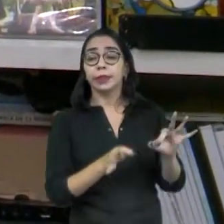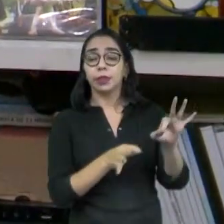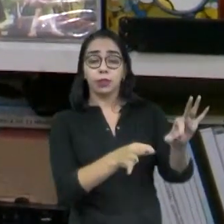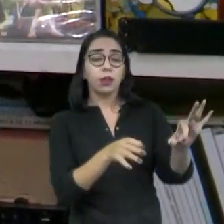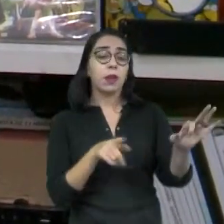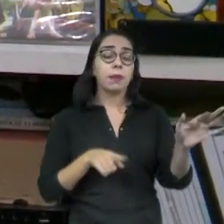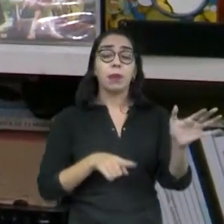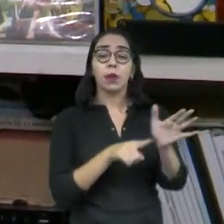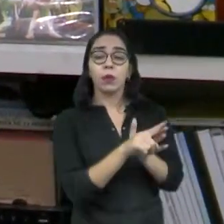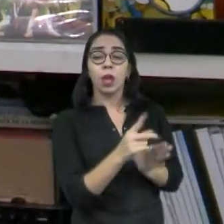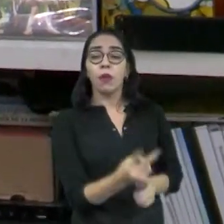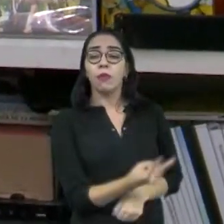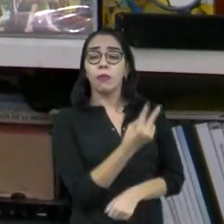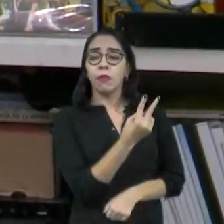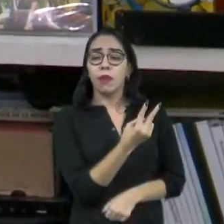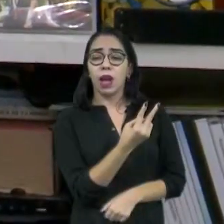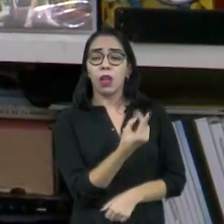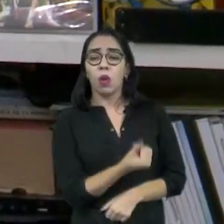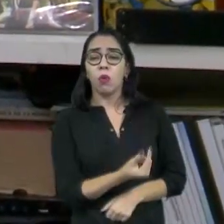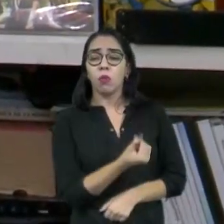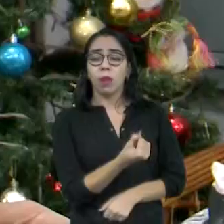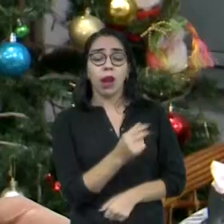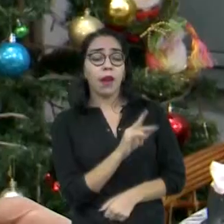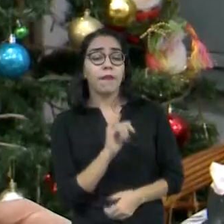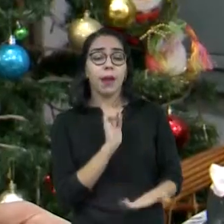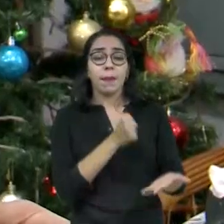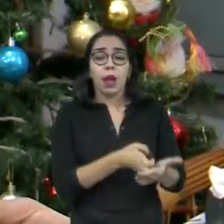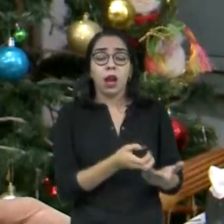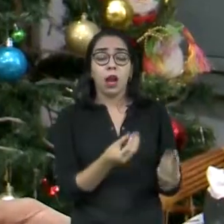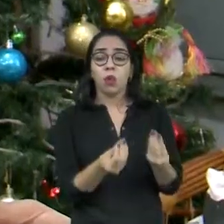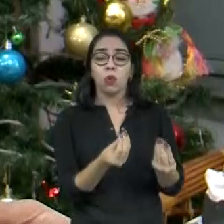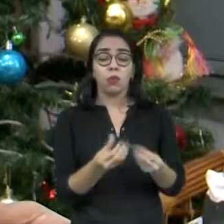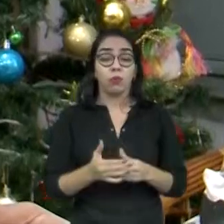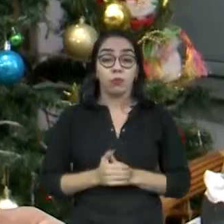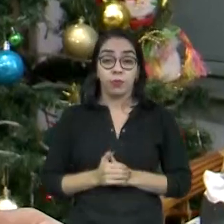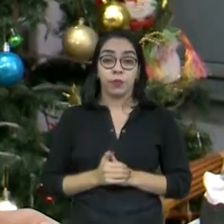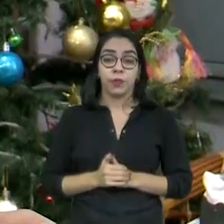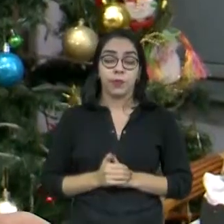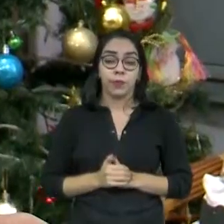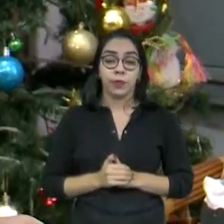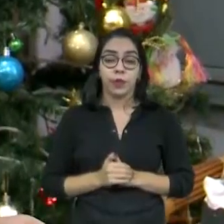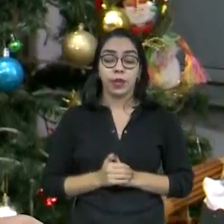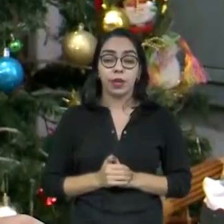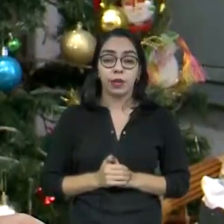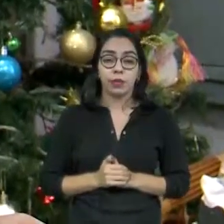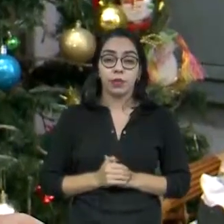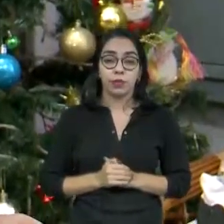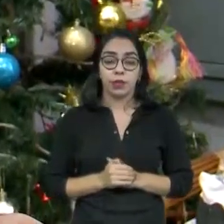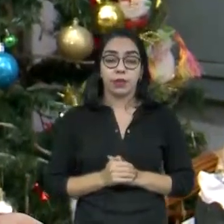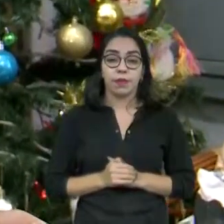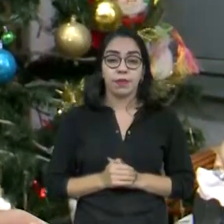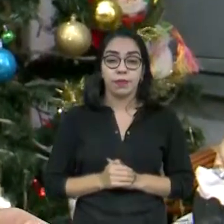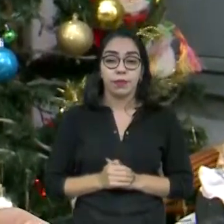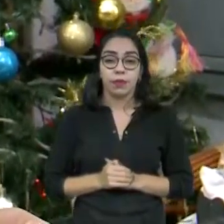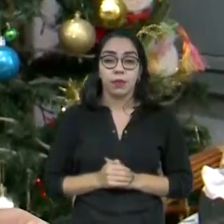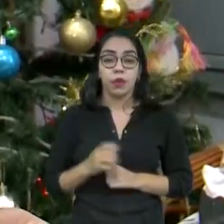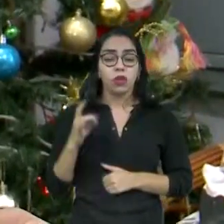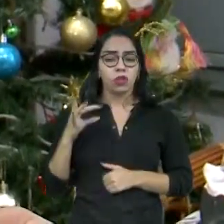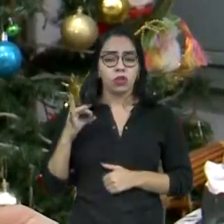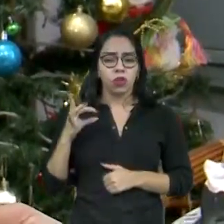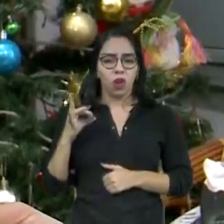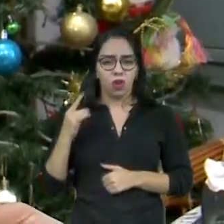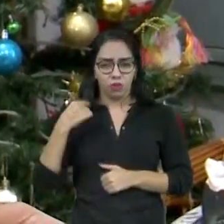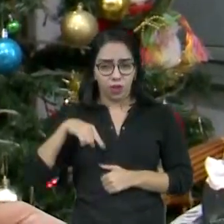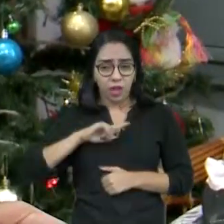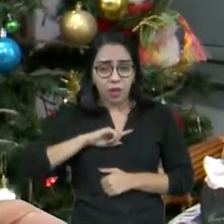deu minha conta quanto foi que que eu vou ter que pagar o mundo digital em si eu tenho para mim e não só eu que ele ajuda